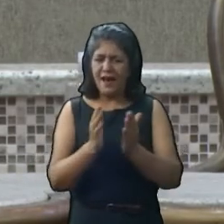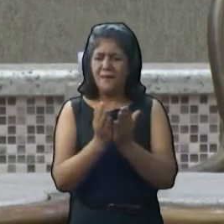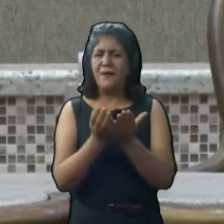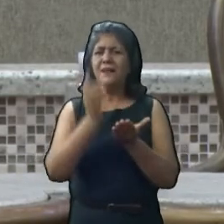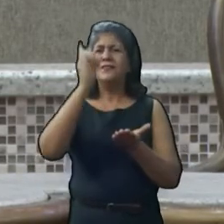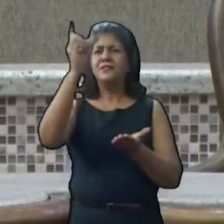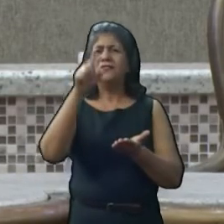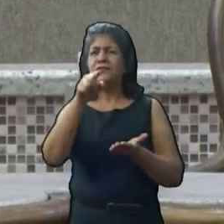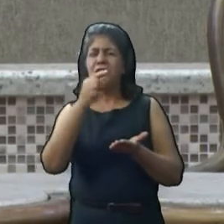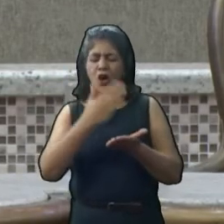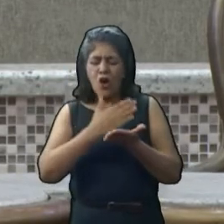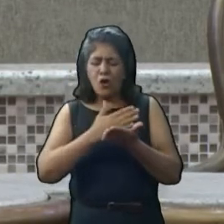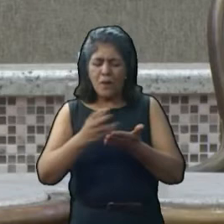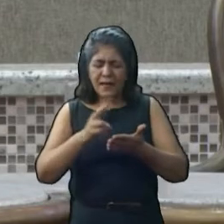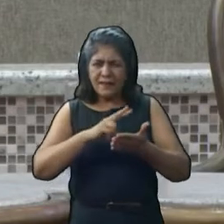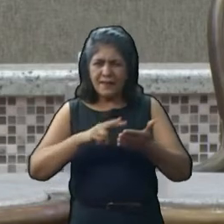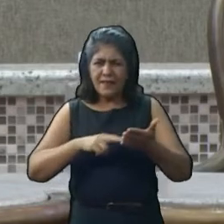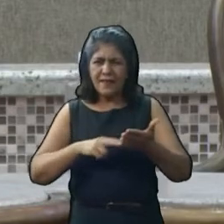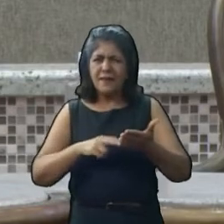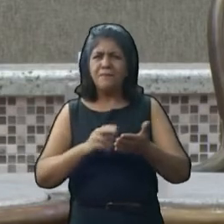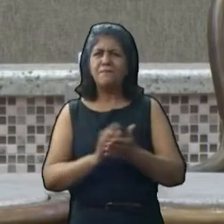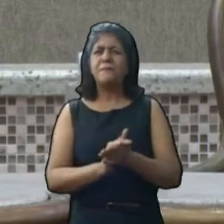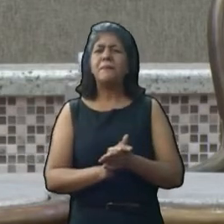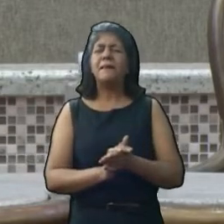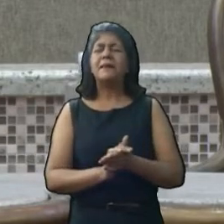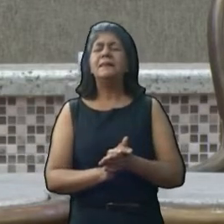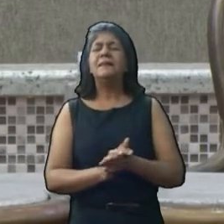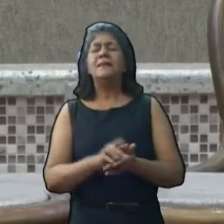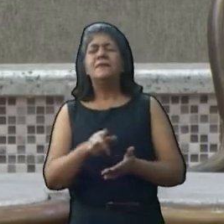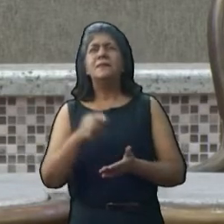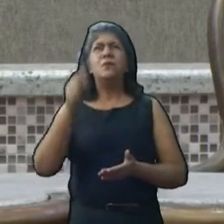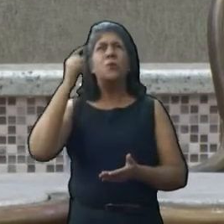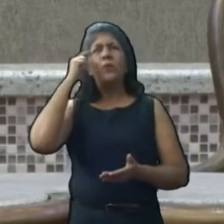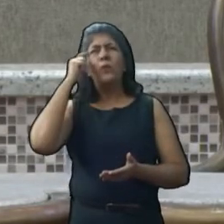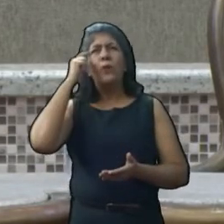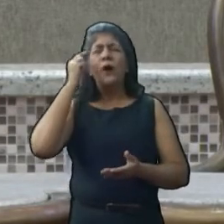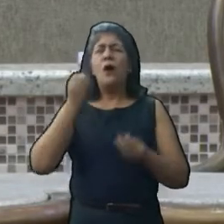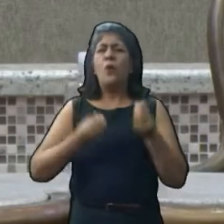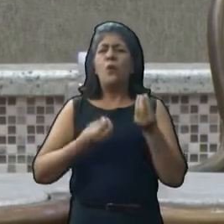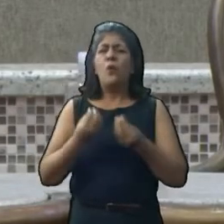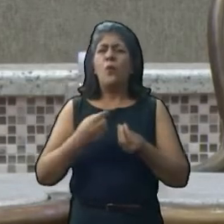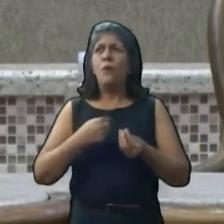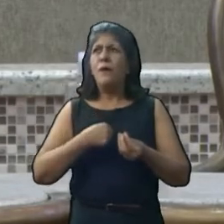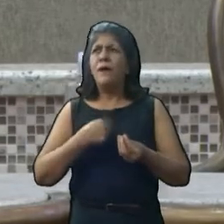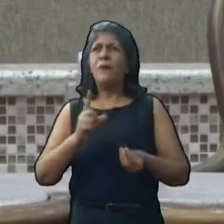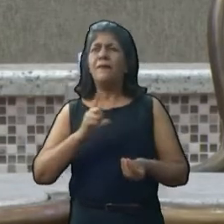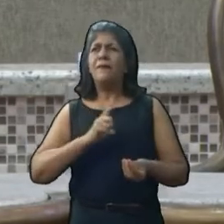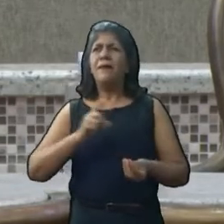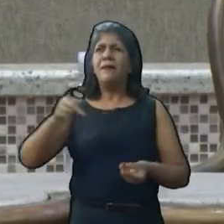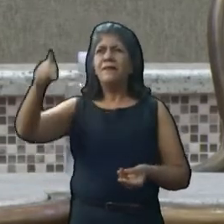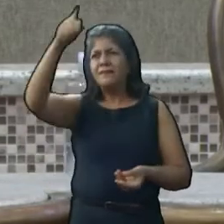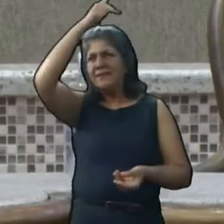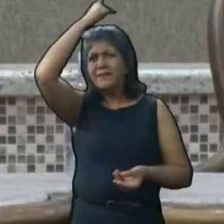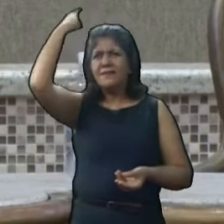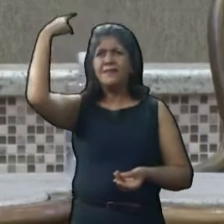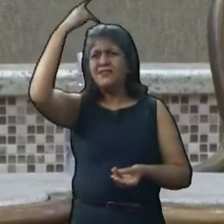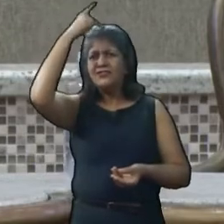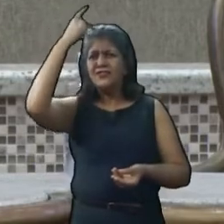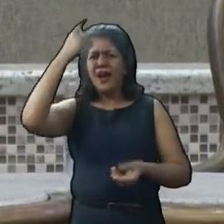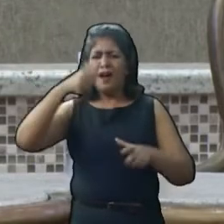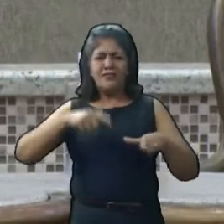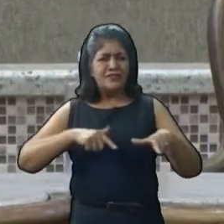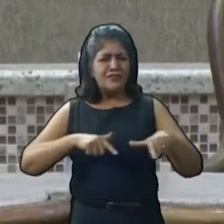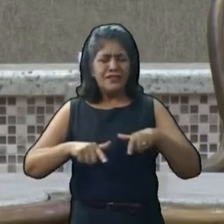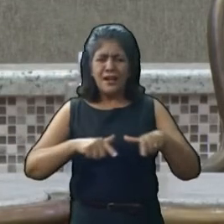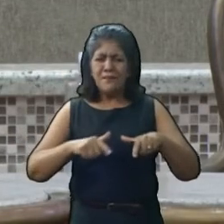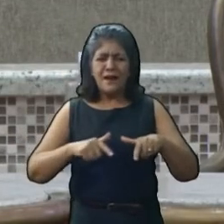ele fala sobre a santidade cristã os deveres domésticos e exatamente